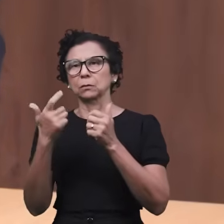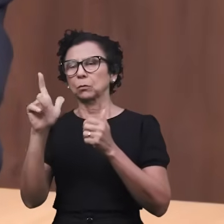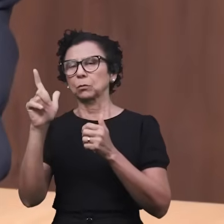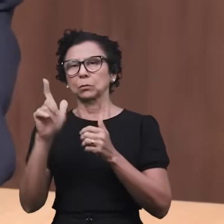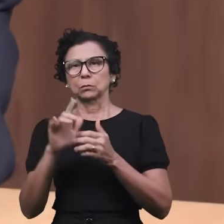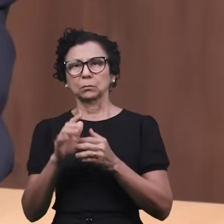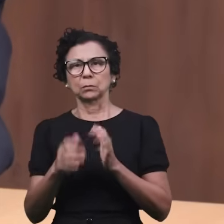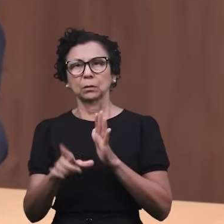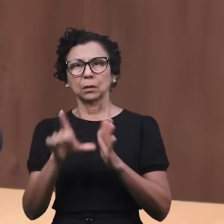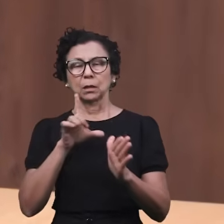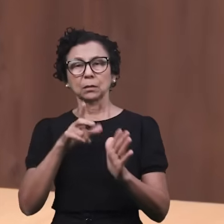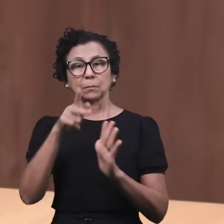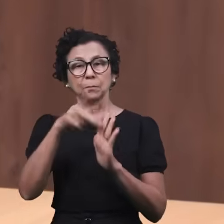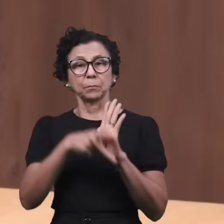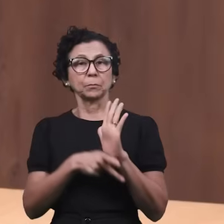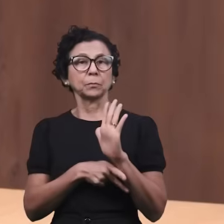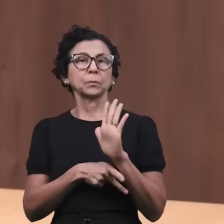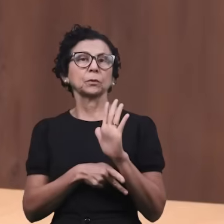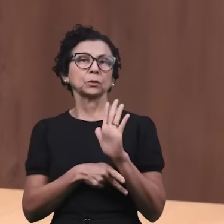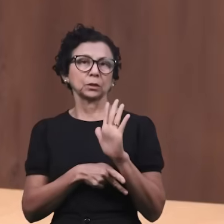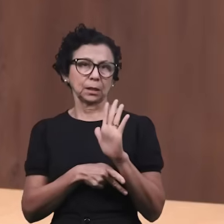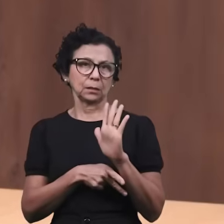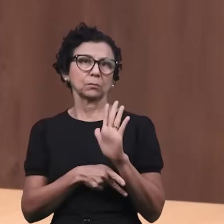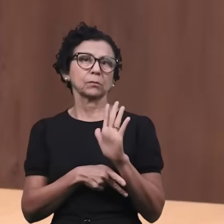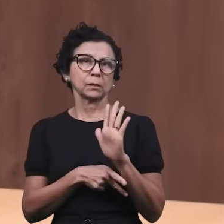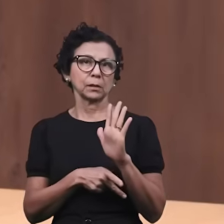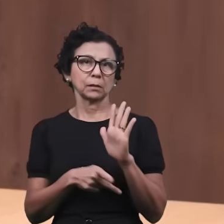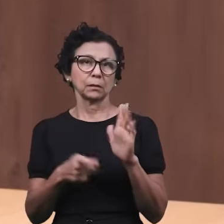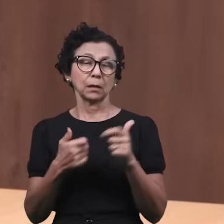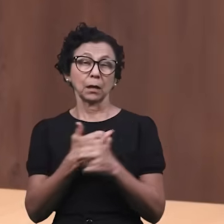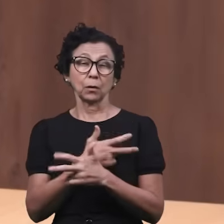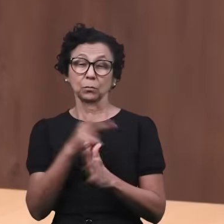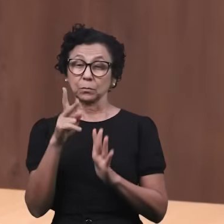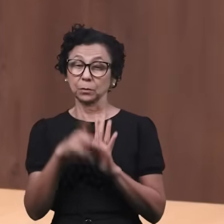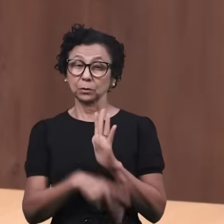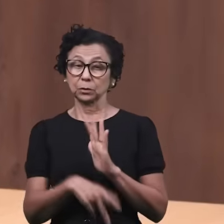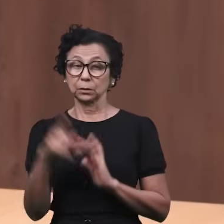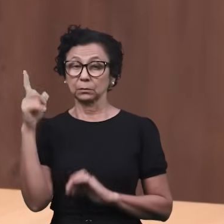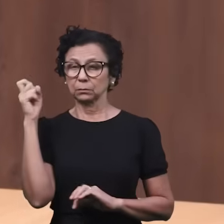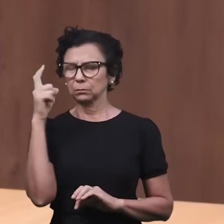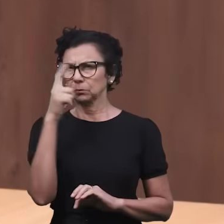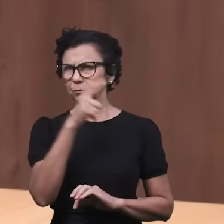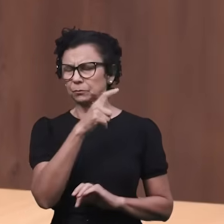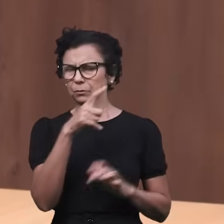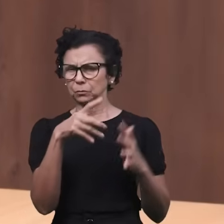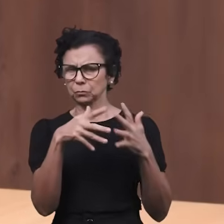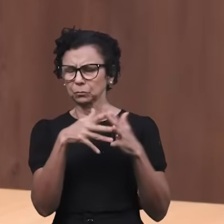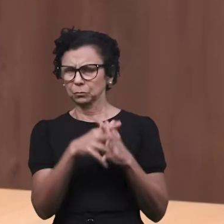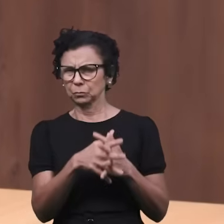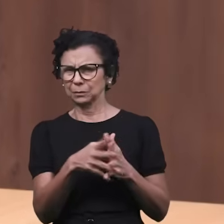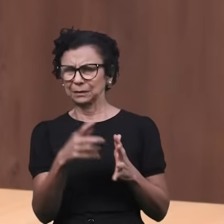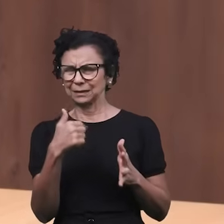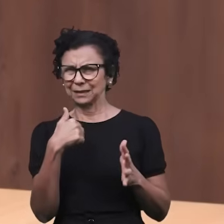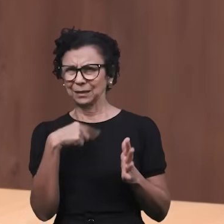Tem projetos que são complicadíssimos. Eu, por exemplo, se eu pegar uma planta estrutural para ler, eu não